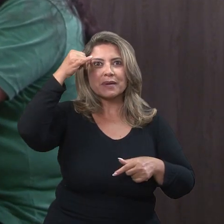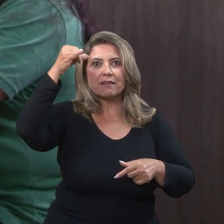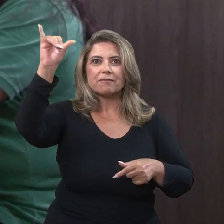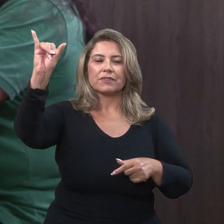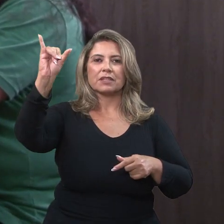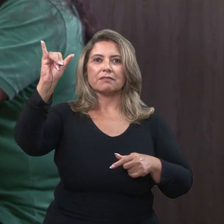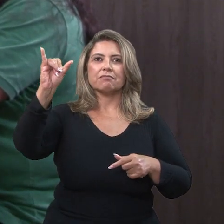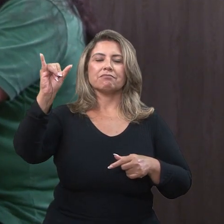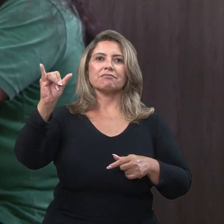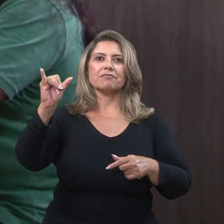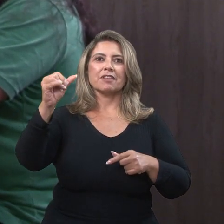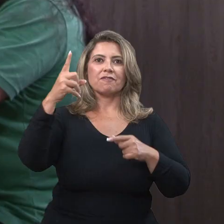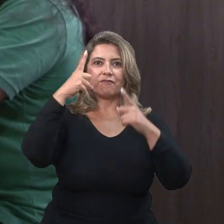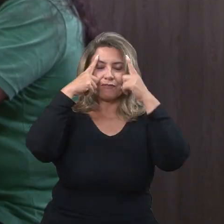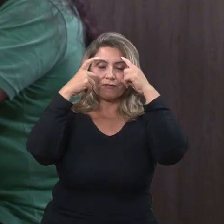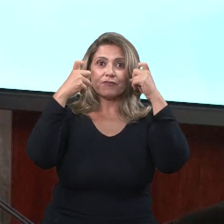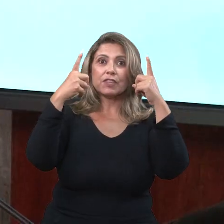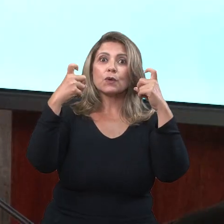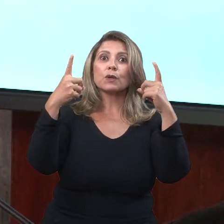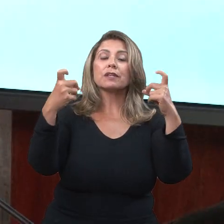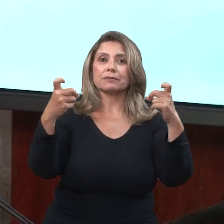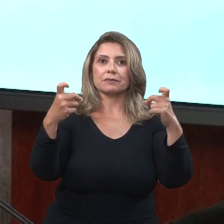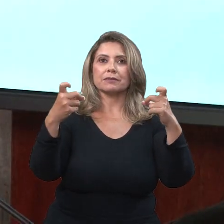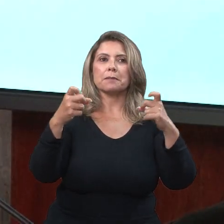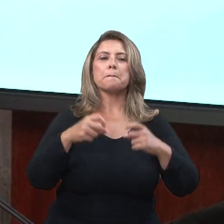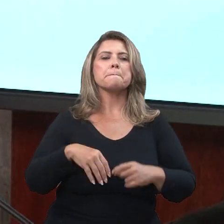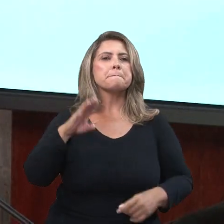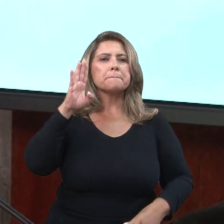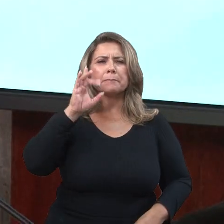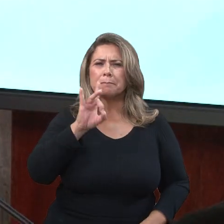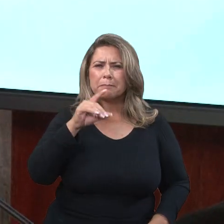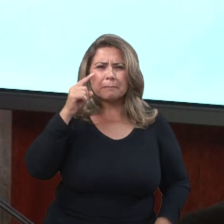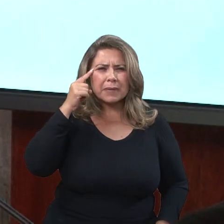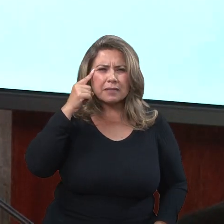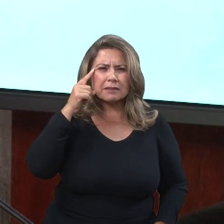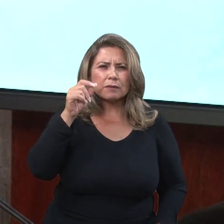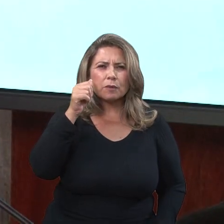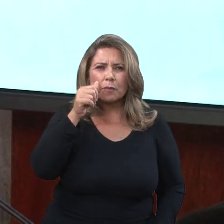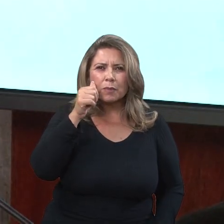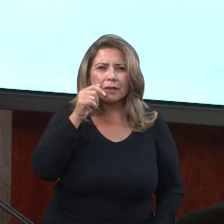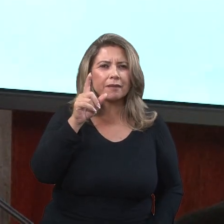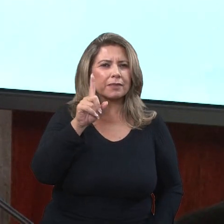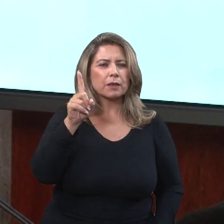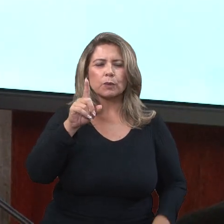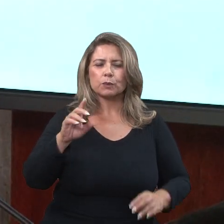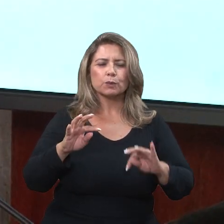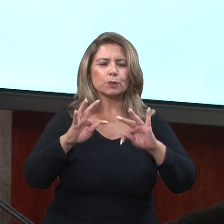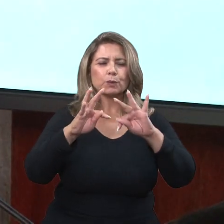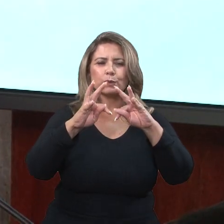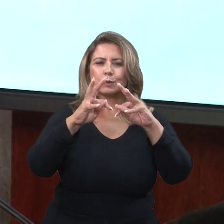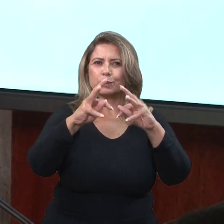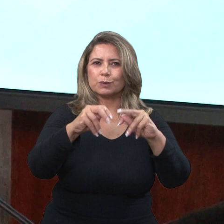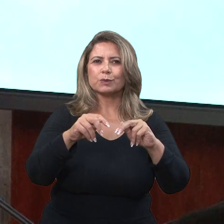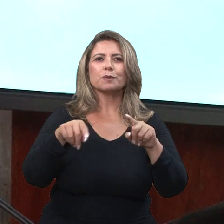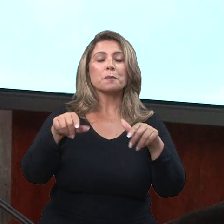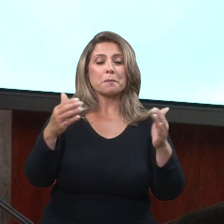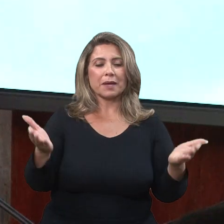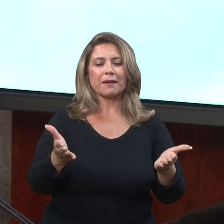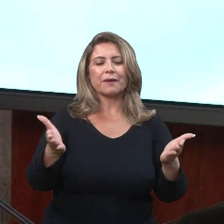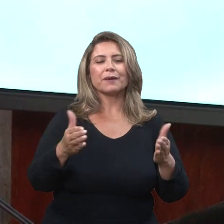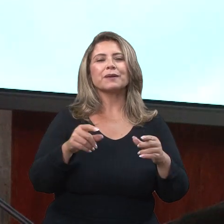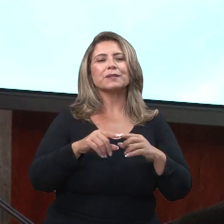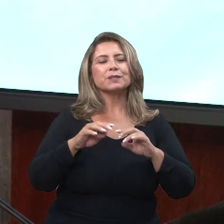violência contra a mulher em especial, não só nessas datas, né, que a gente move mais, todo mundo move mais,